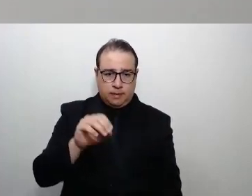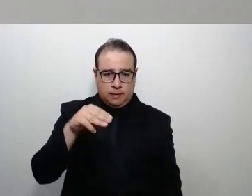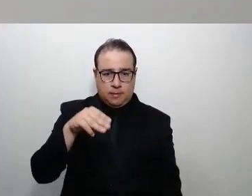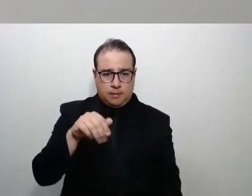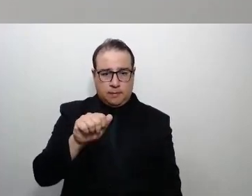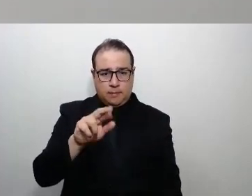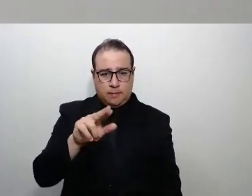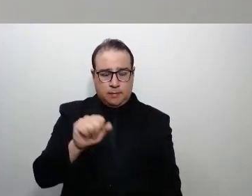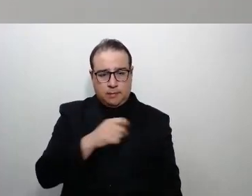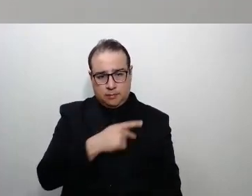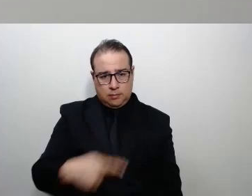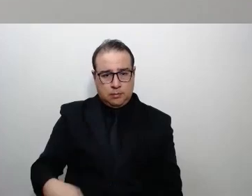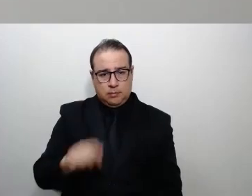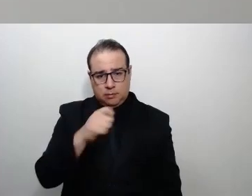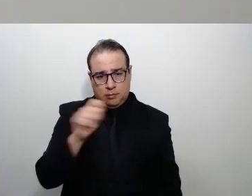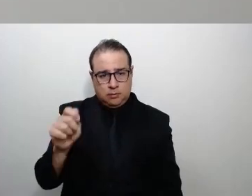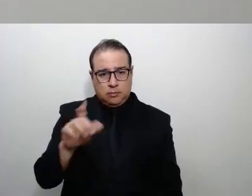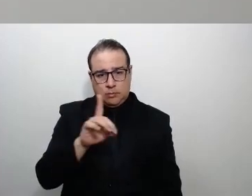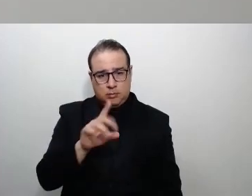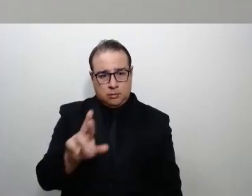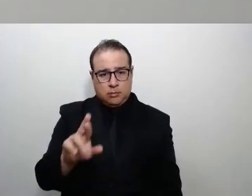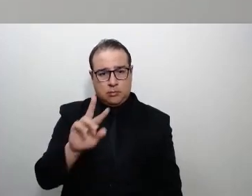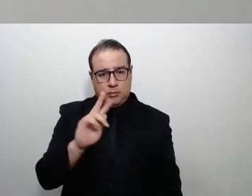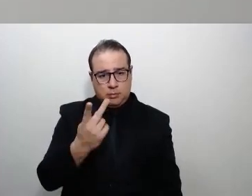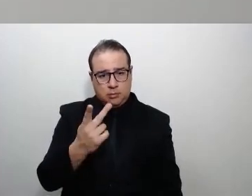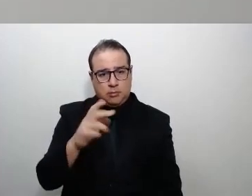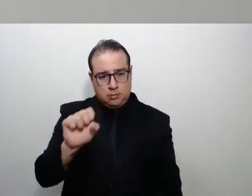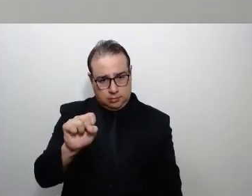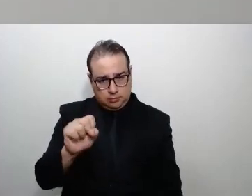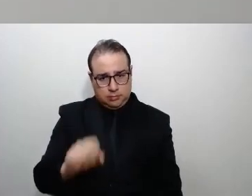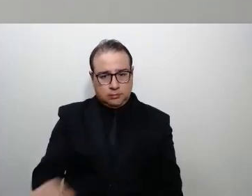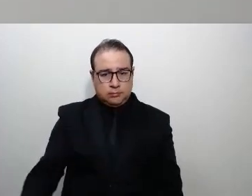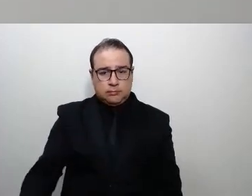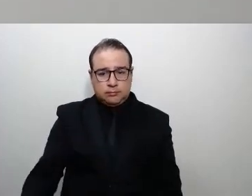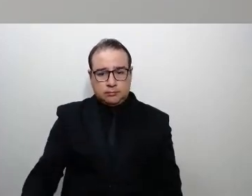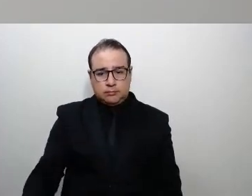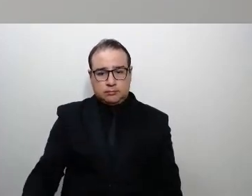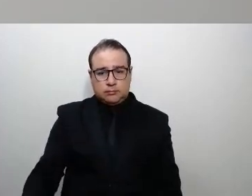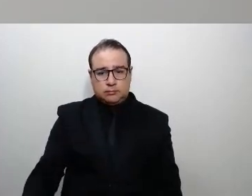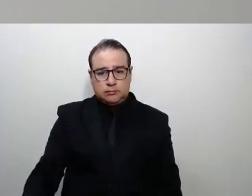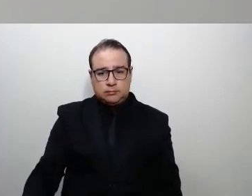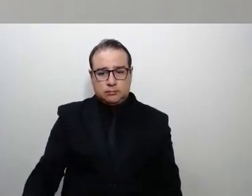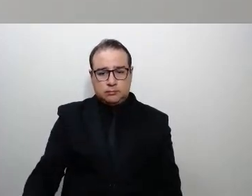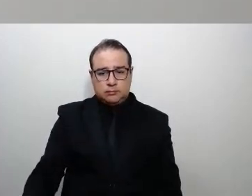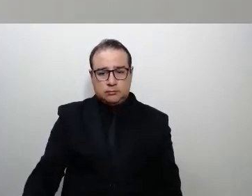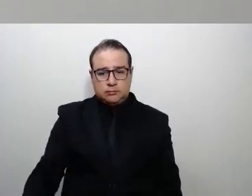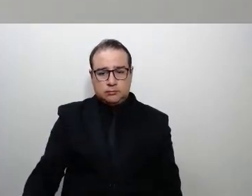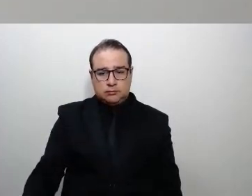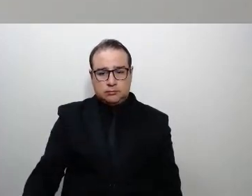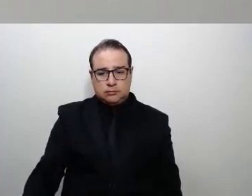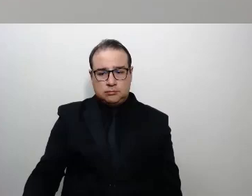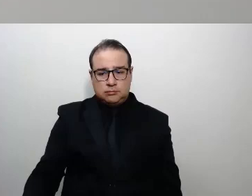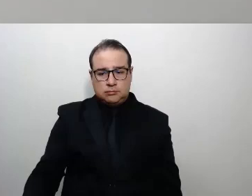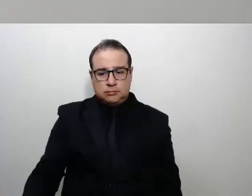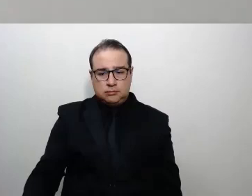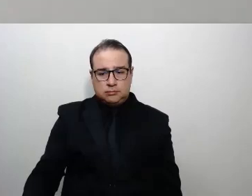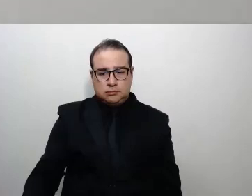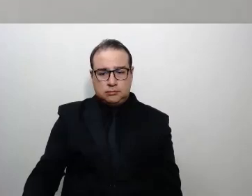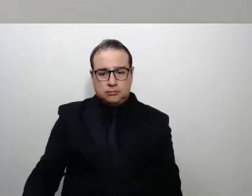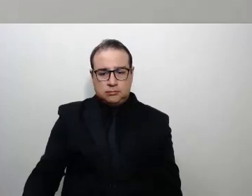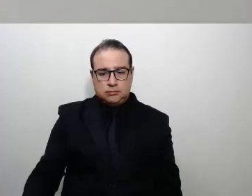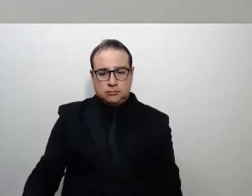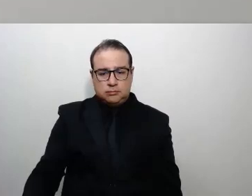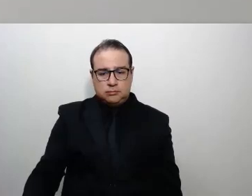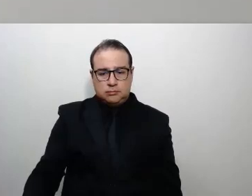e o Dr Herval Sampaio que é da associação de magistrados brasileiros representando